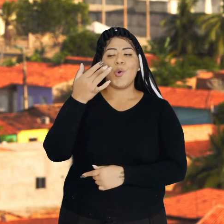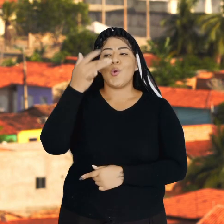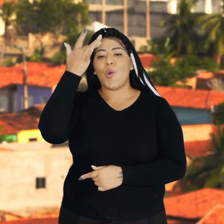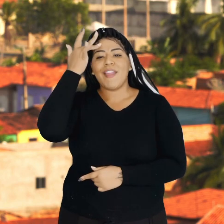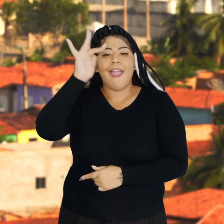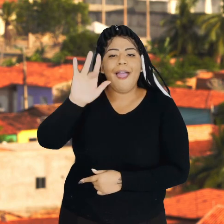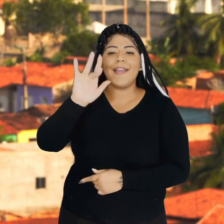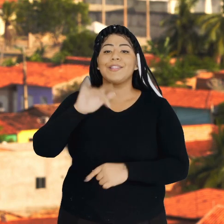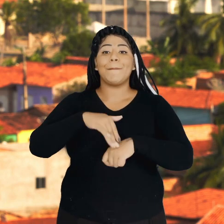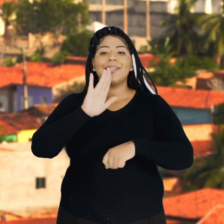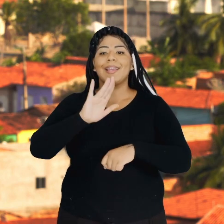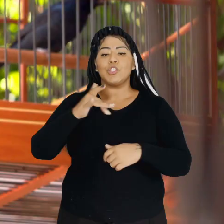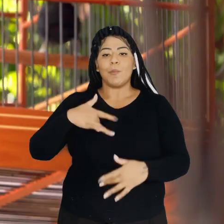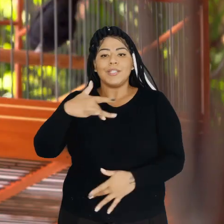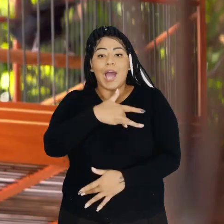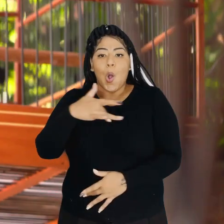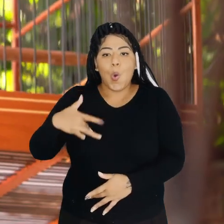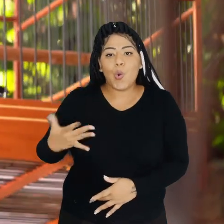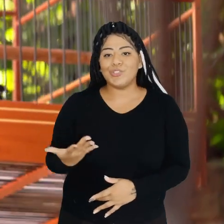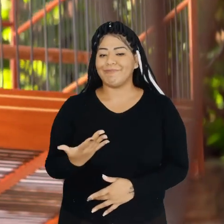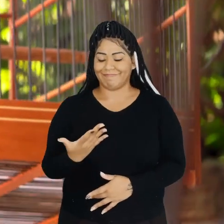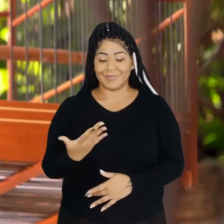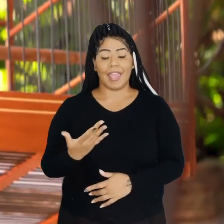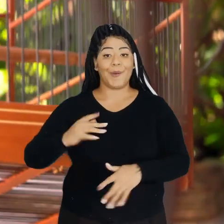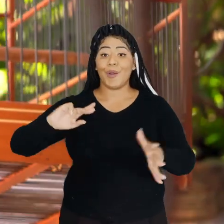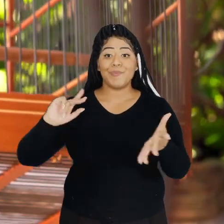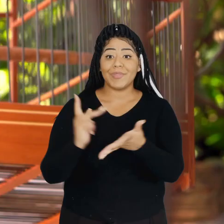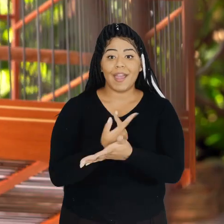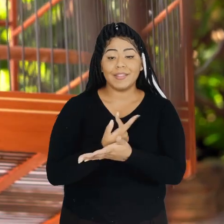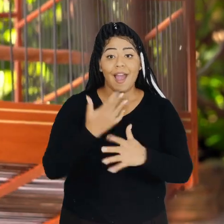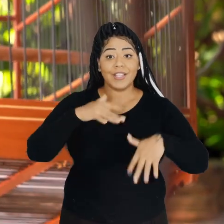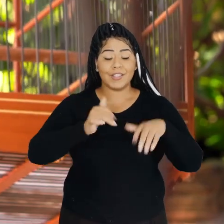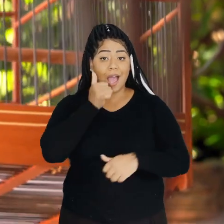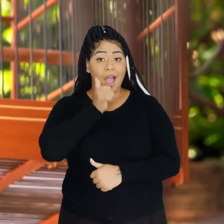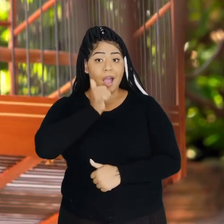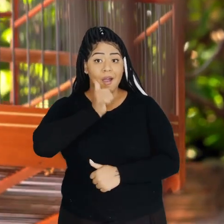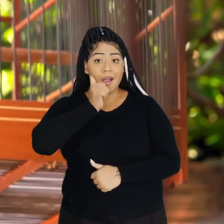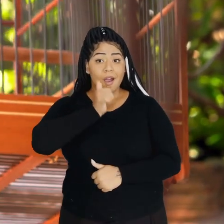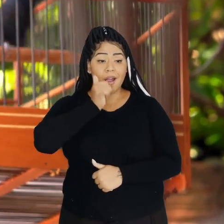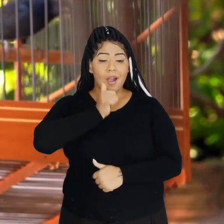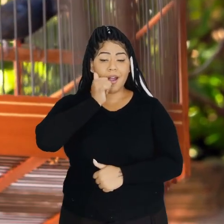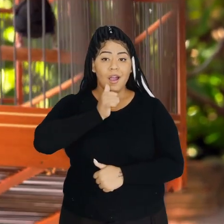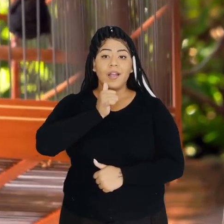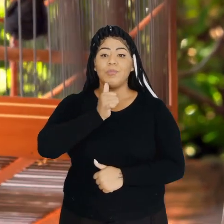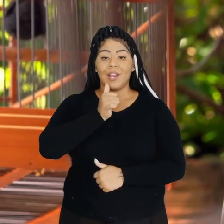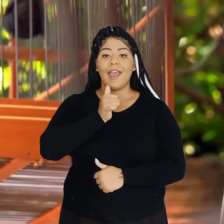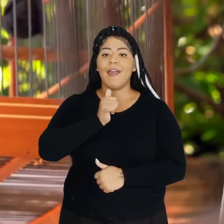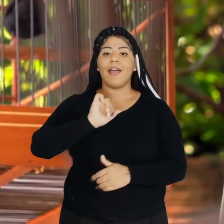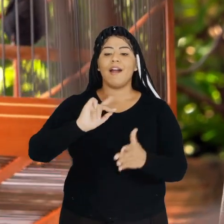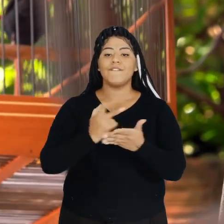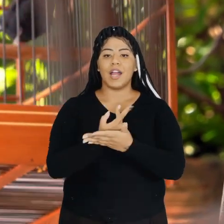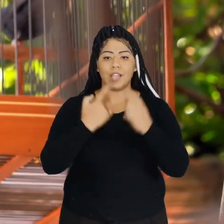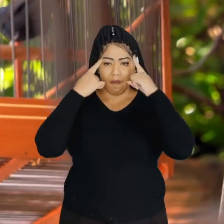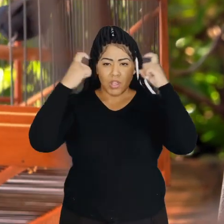saúde sexual e saúde reprodutiva. E as consequências desse casamento infantil é que muitas vezes a menina ela entra